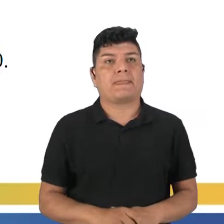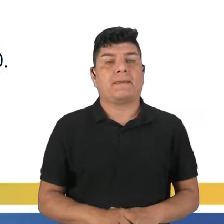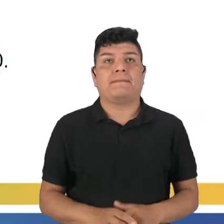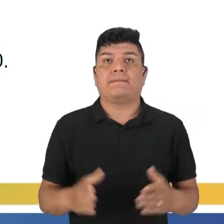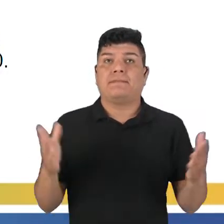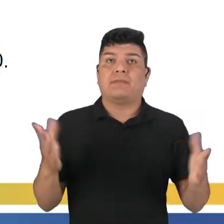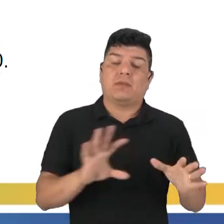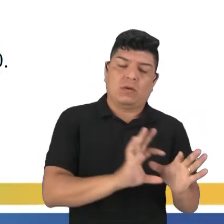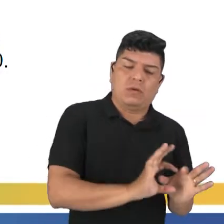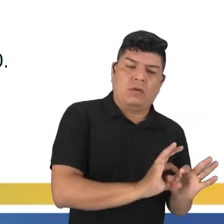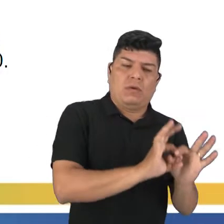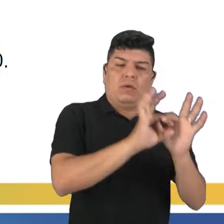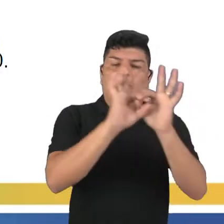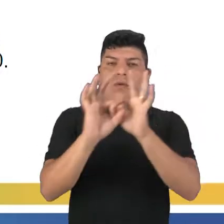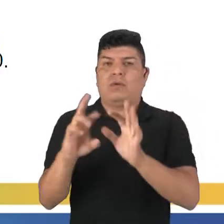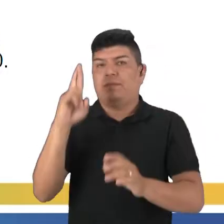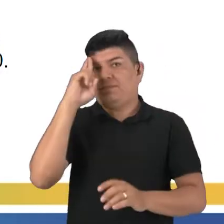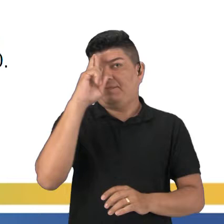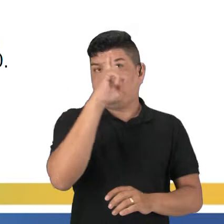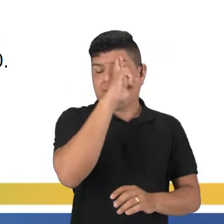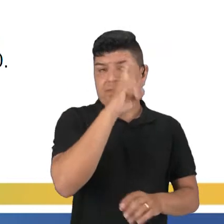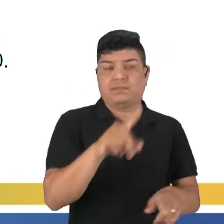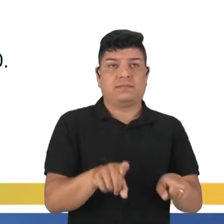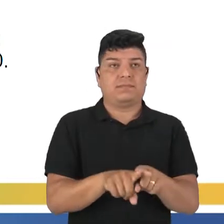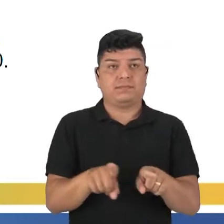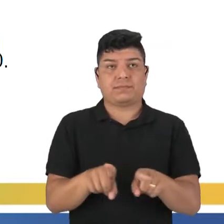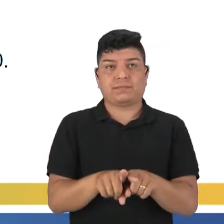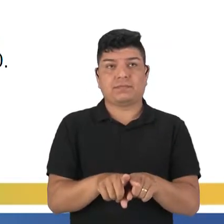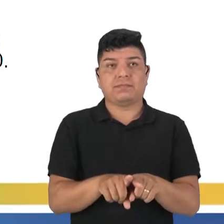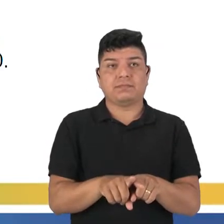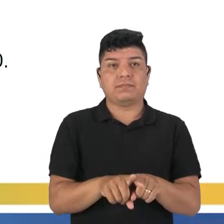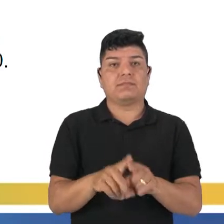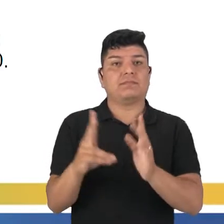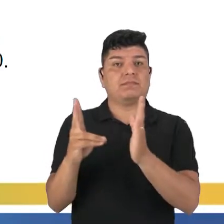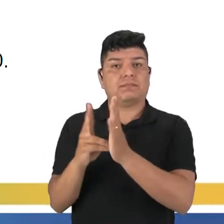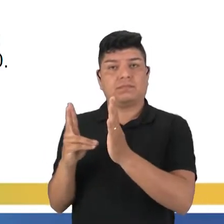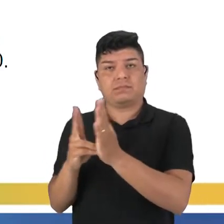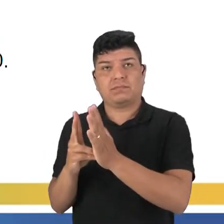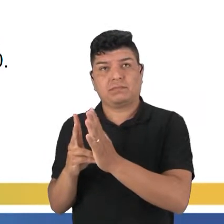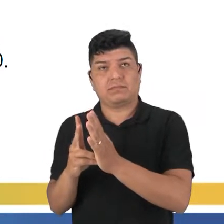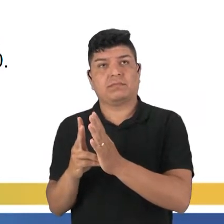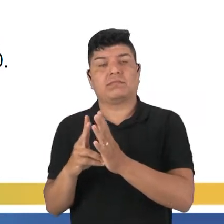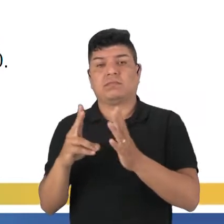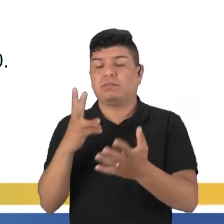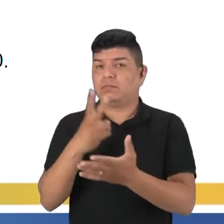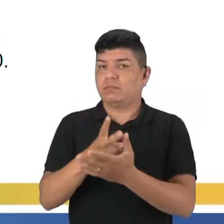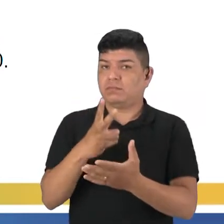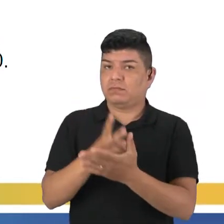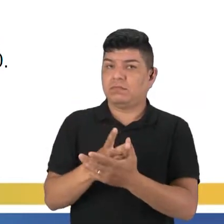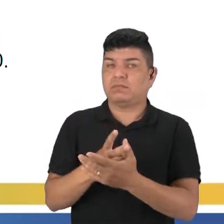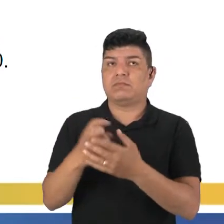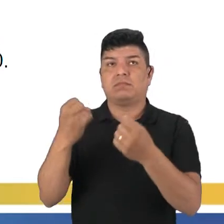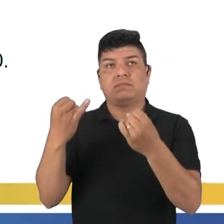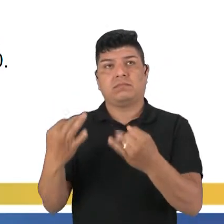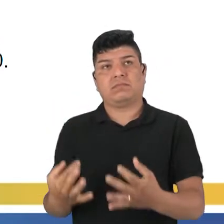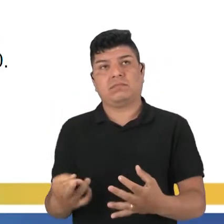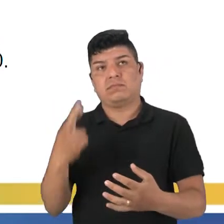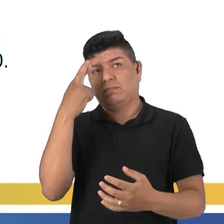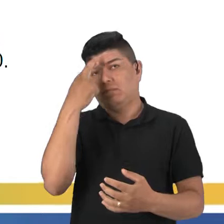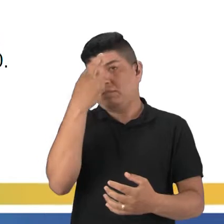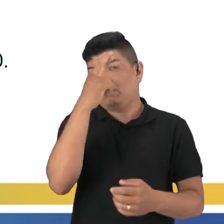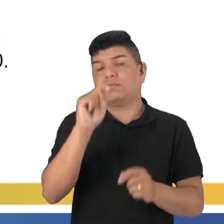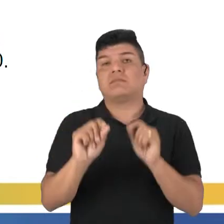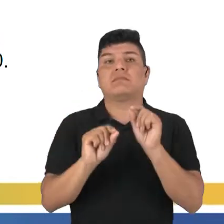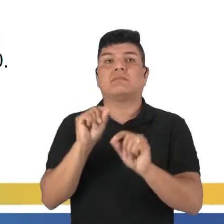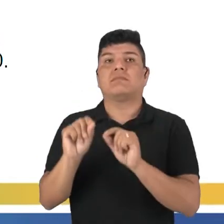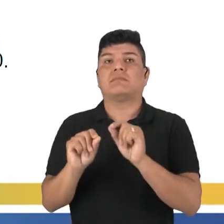a contextualização histórica também dos indígenas, claro que toda vez que a gente for falar de indígenas, a gente tem